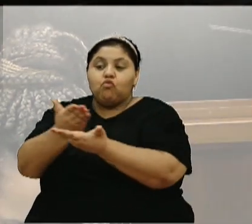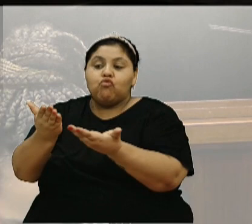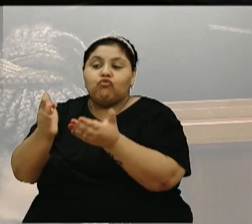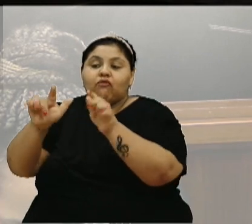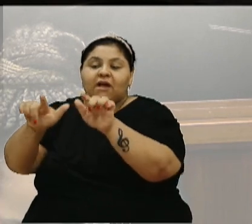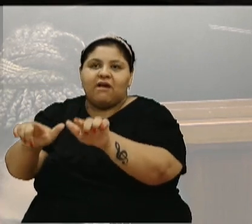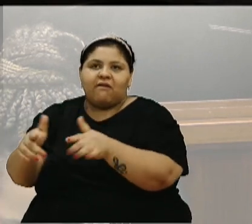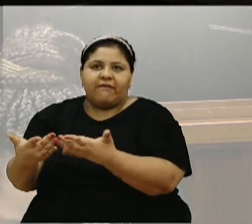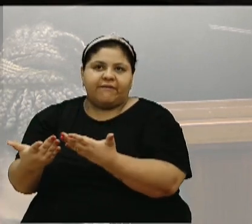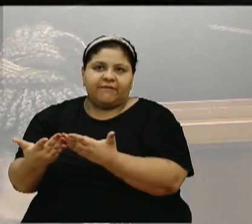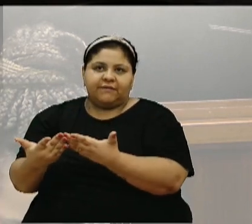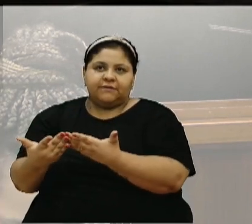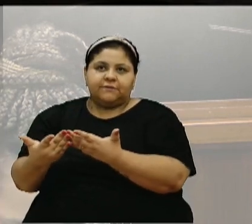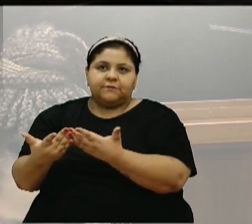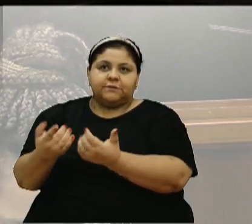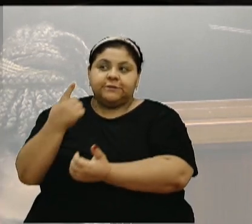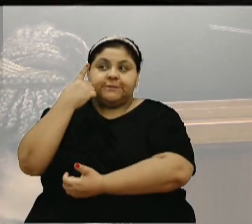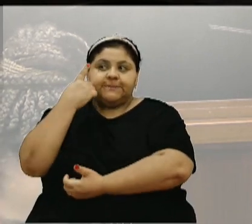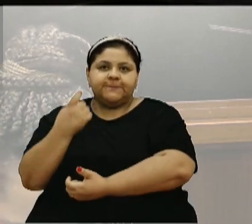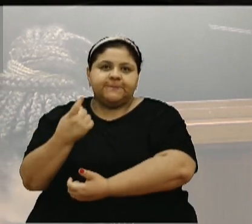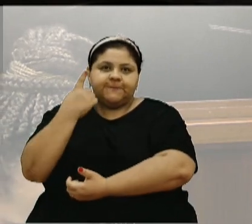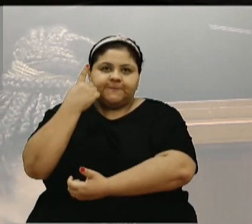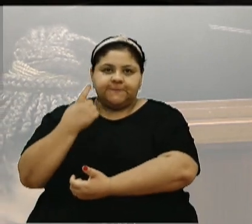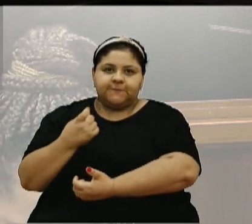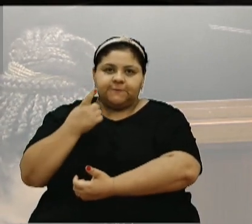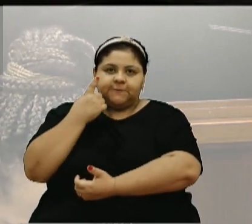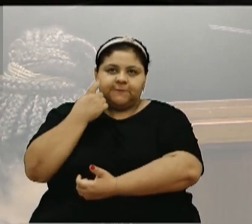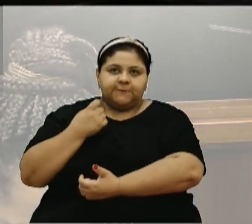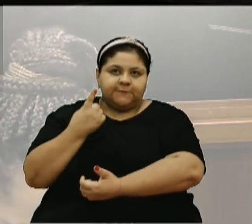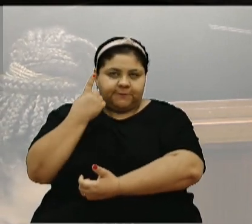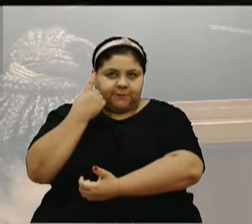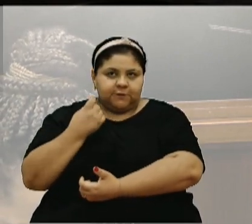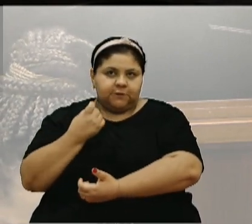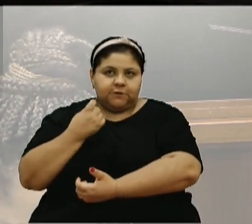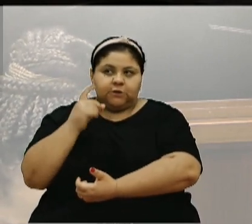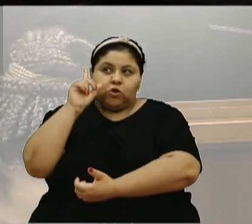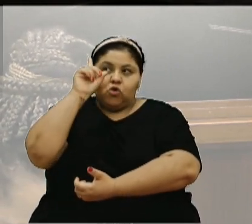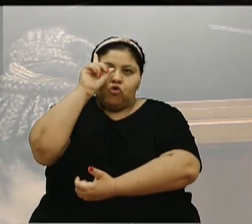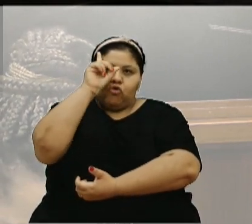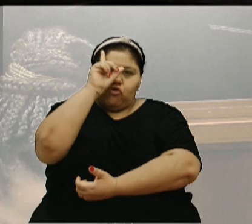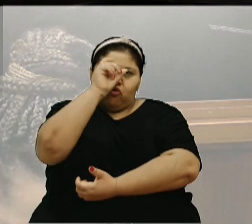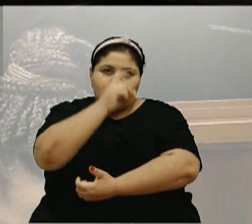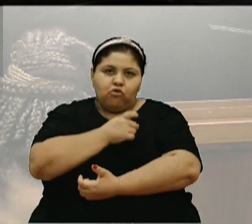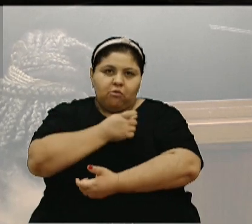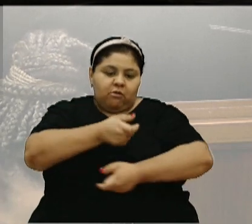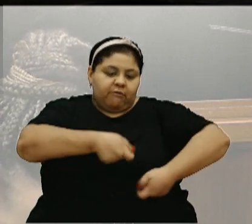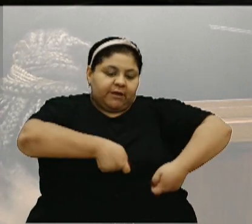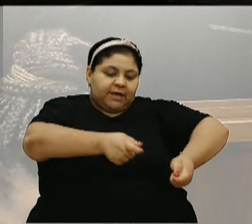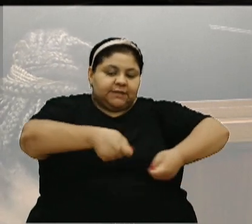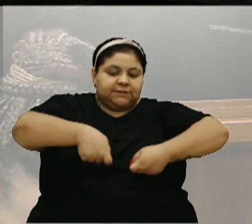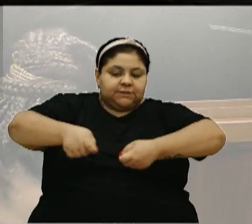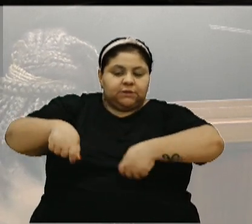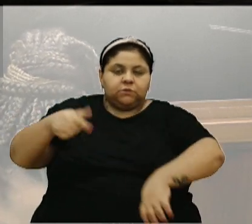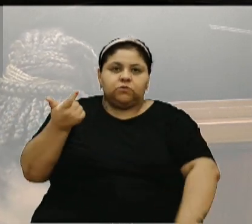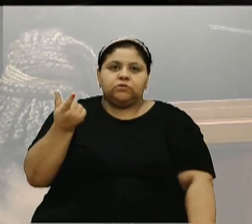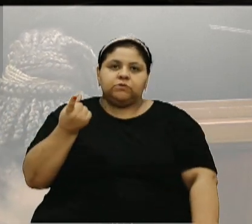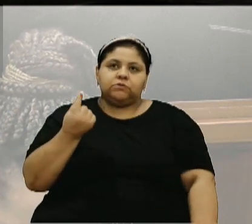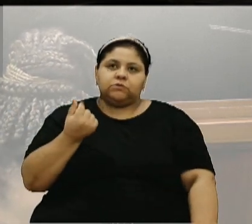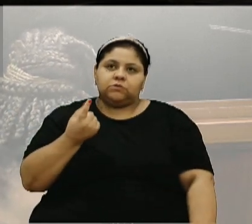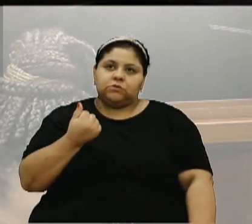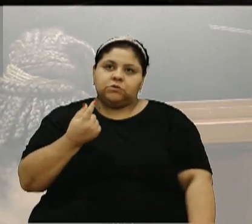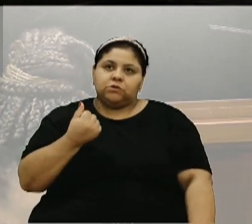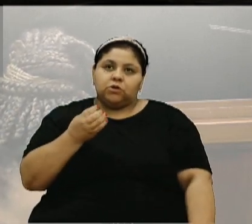espaço de interesses escusos, gastando dinheiro